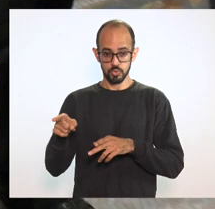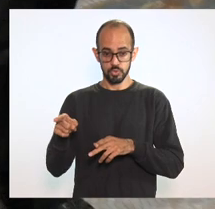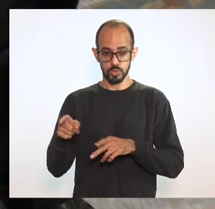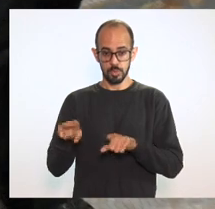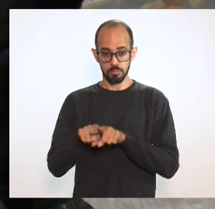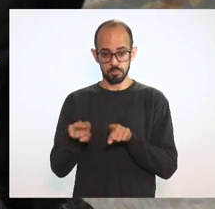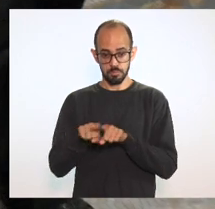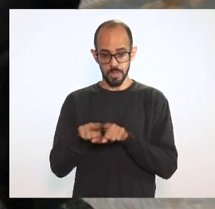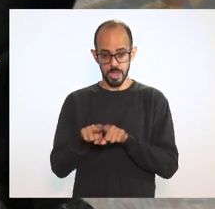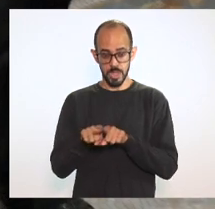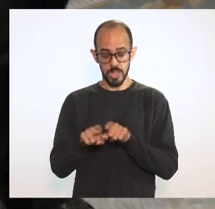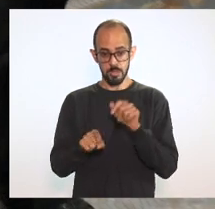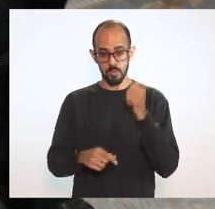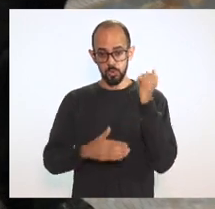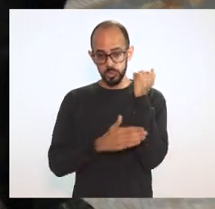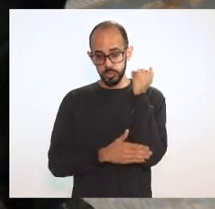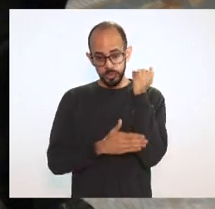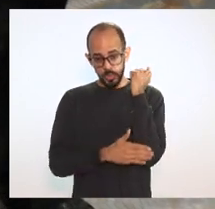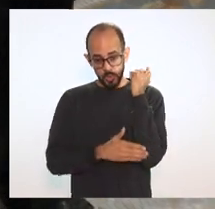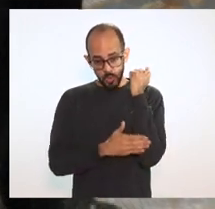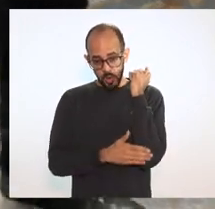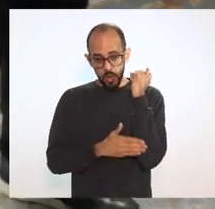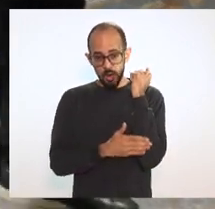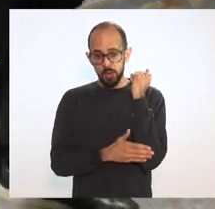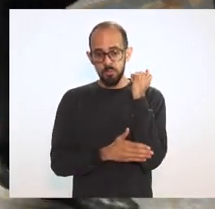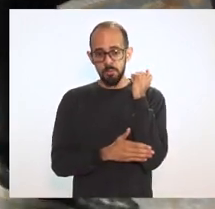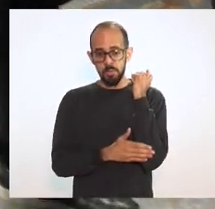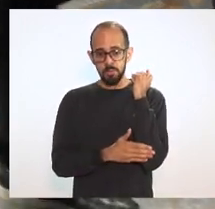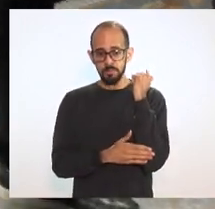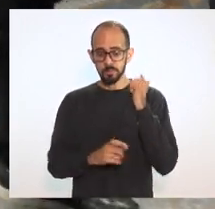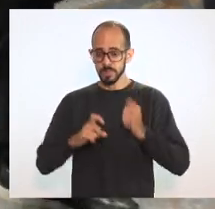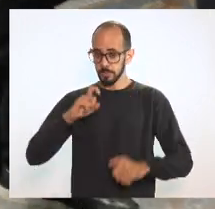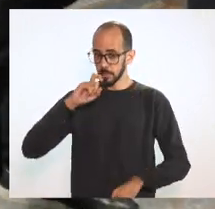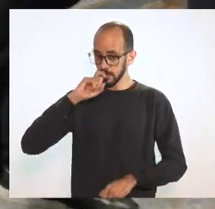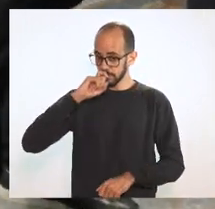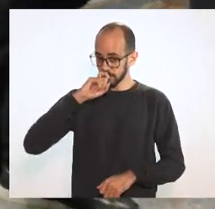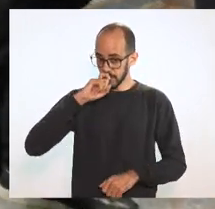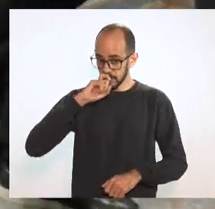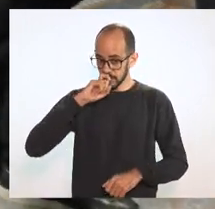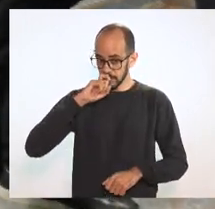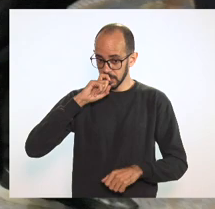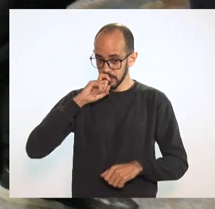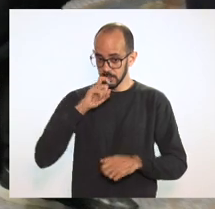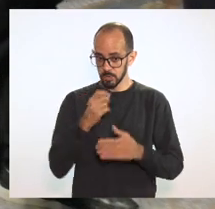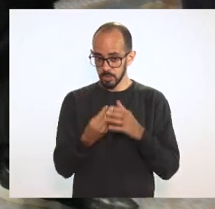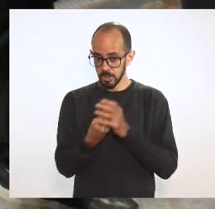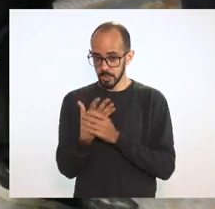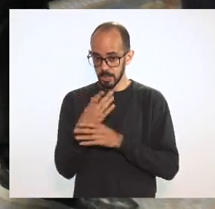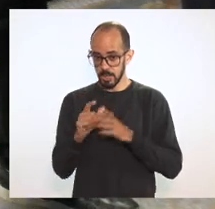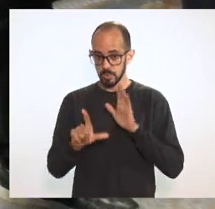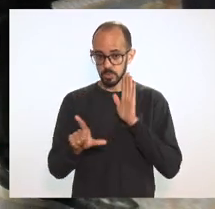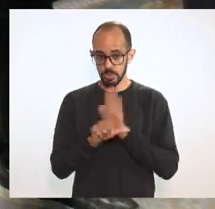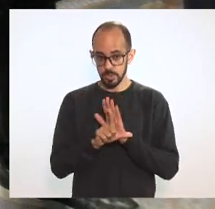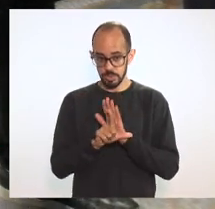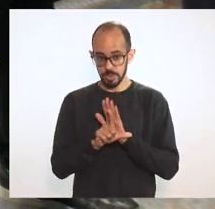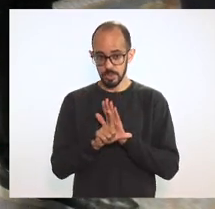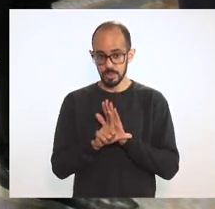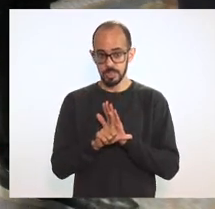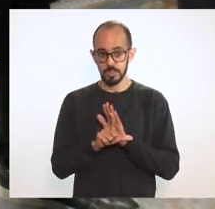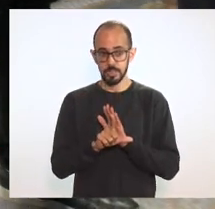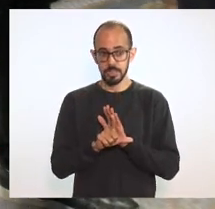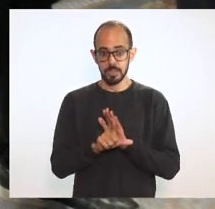simplesmente por ciúme, simplesmente por inveja do presidente, que foi o autor da lei, se colocaram como os